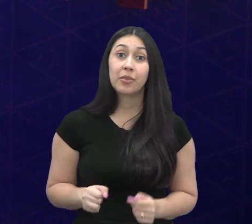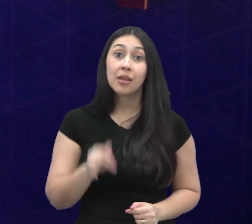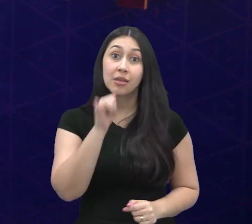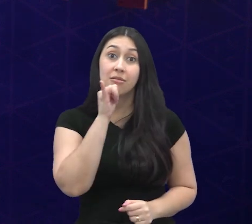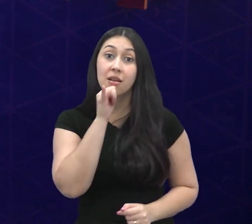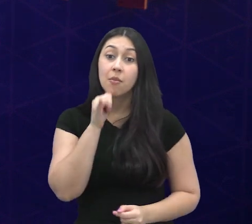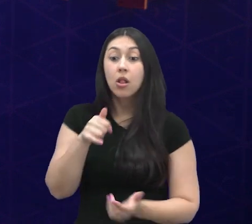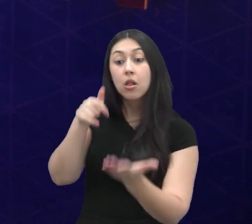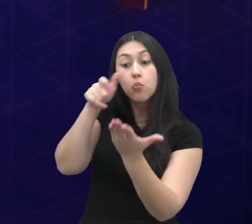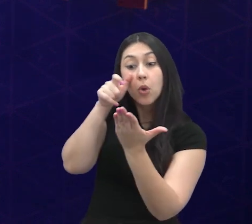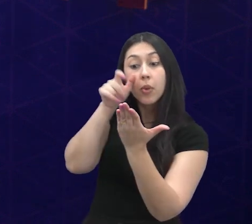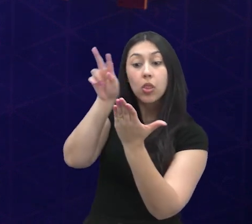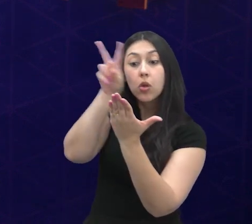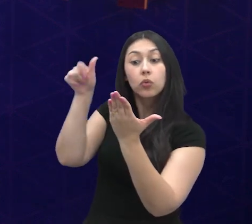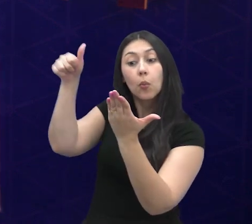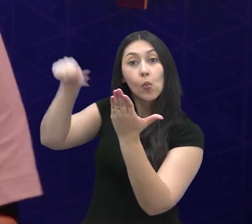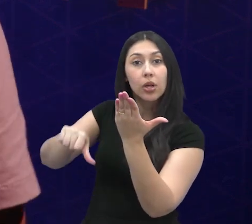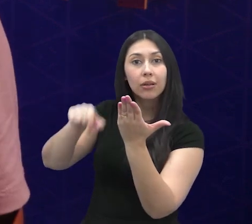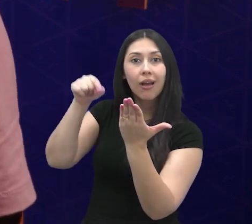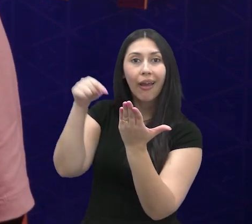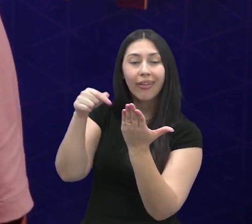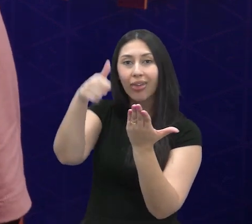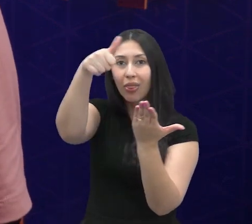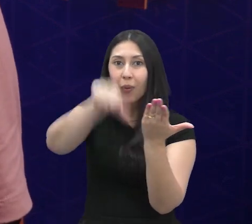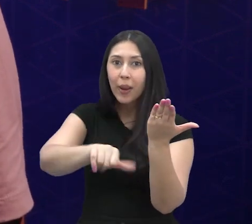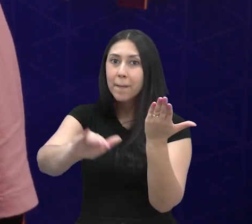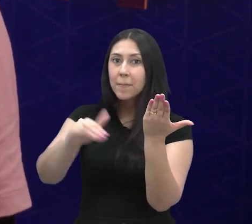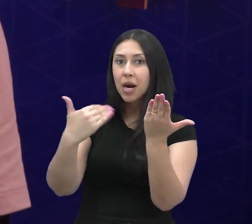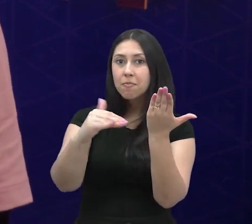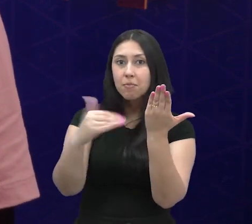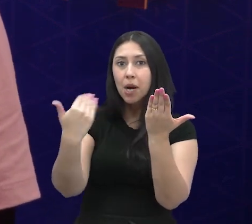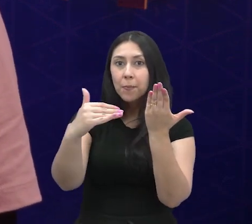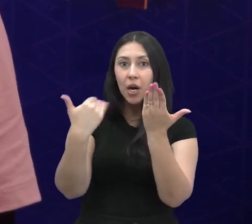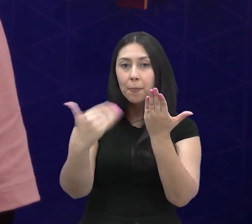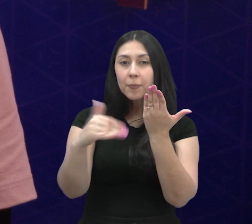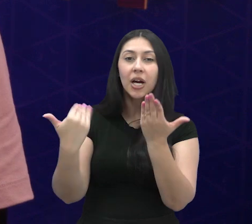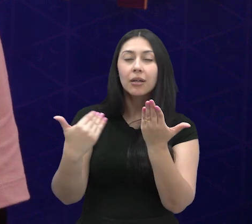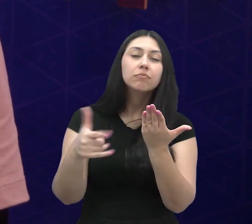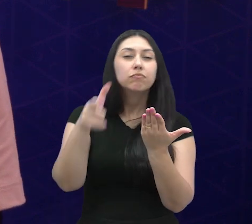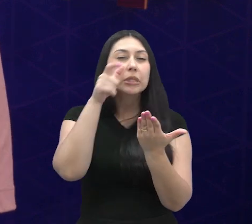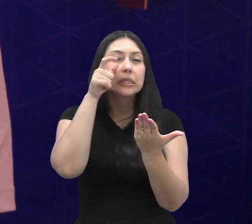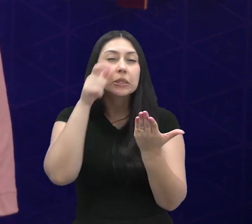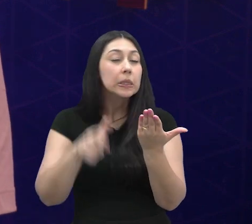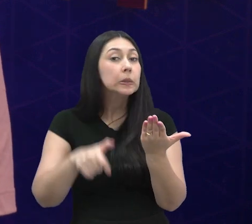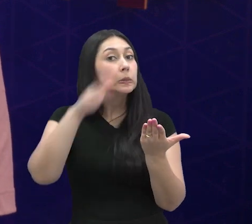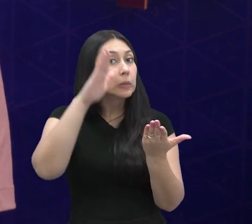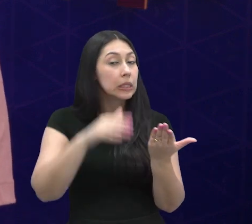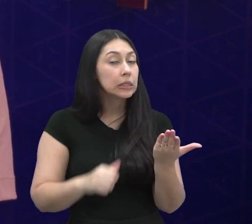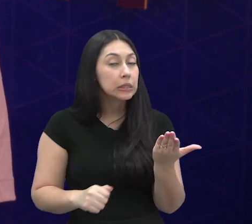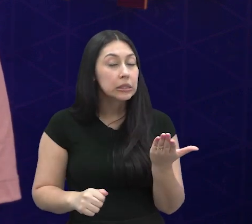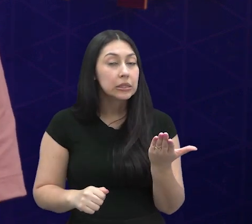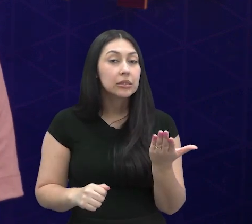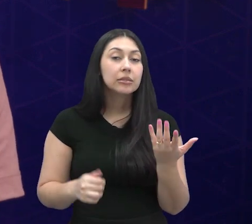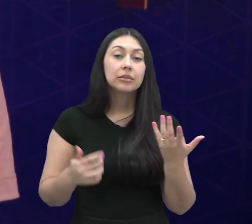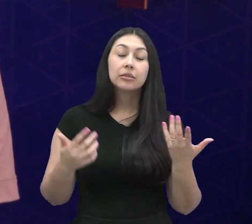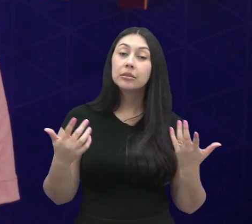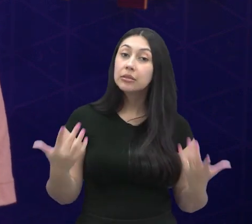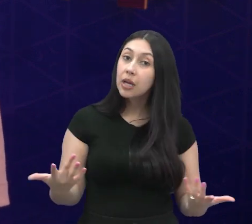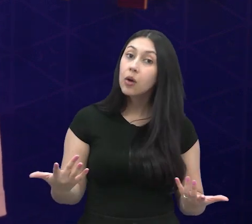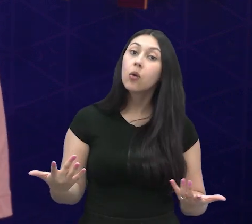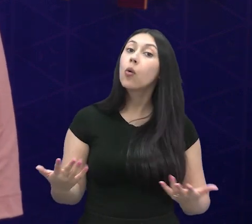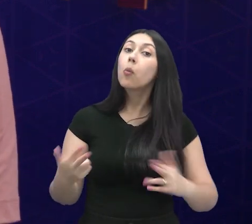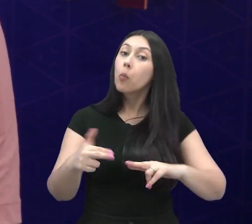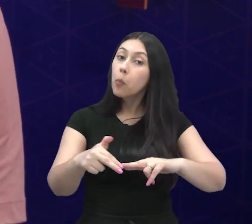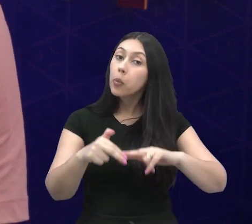interage com esse tipo de conteúdo, ele vai aparecer mais para você, e aí você vai consumir mais sobre aquilo. E é aí